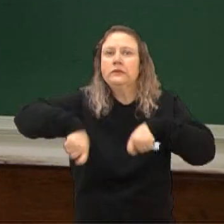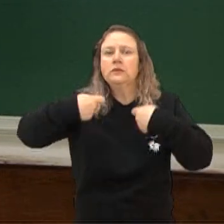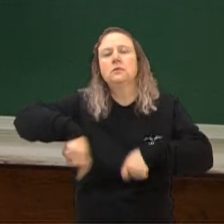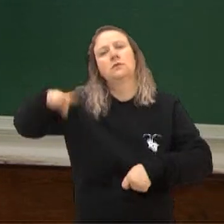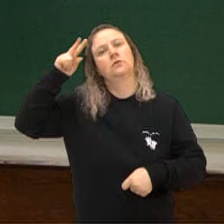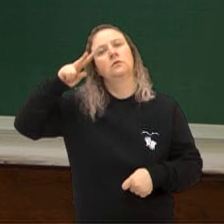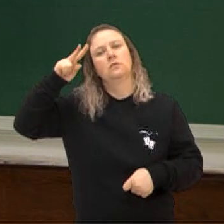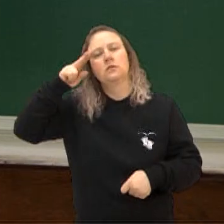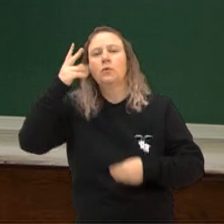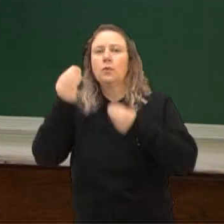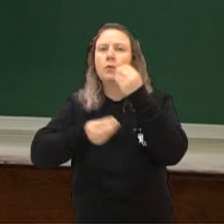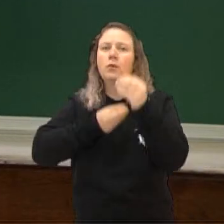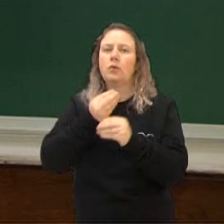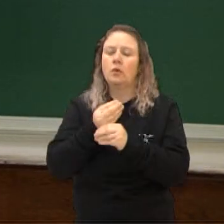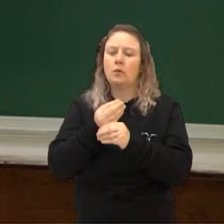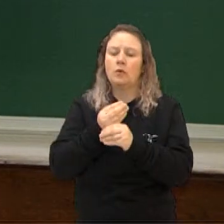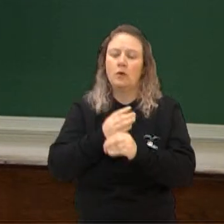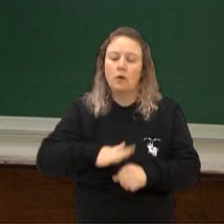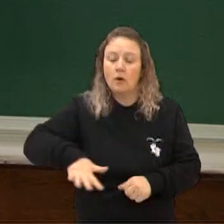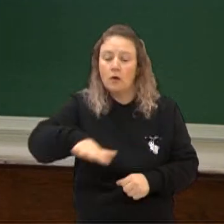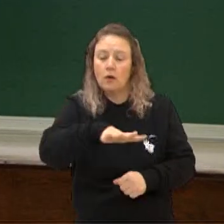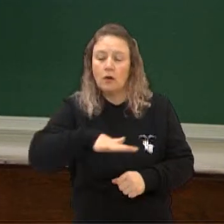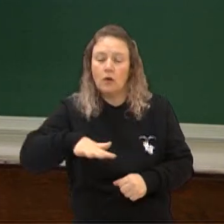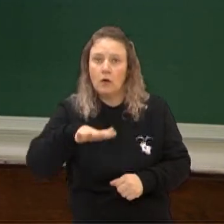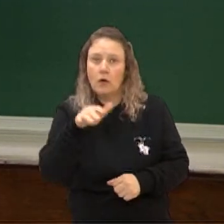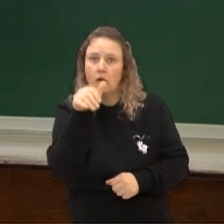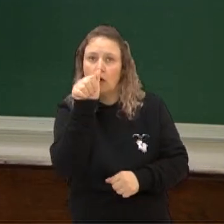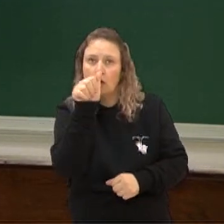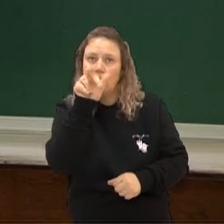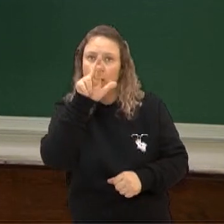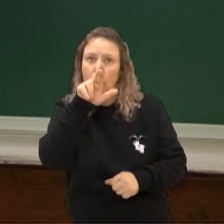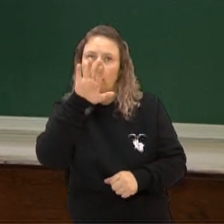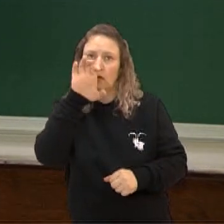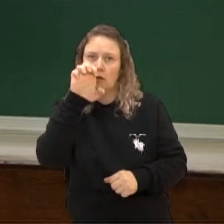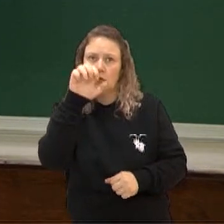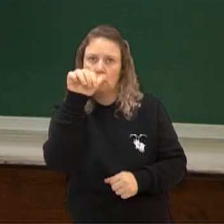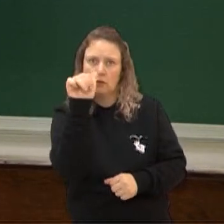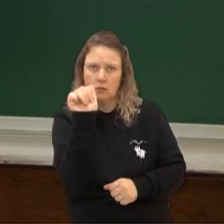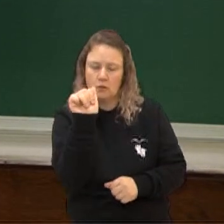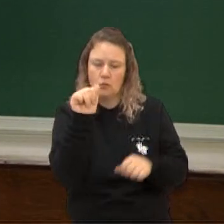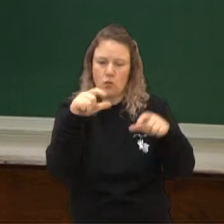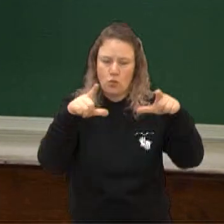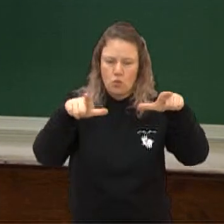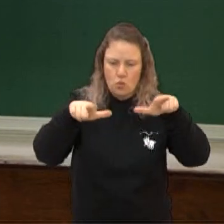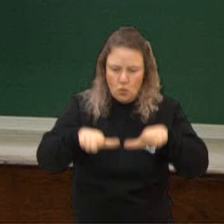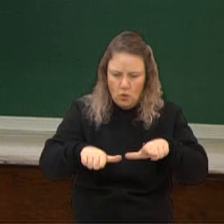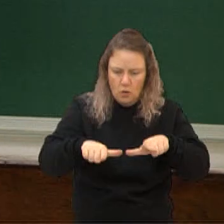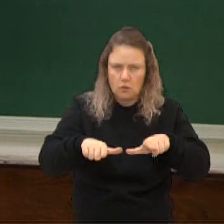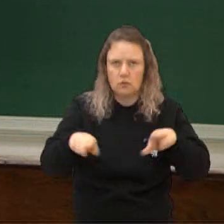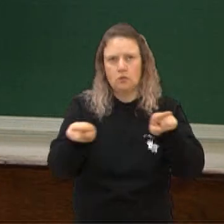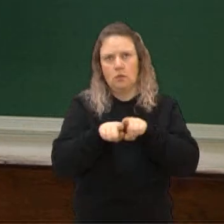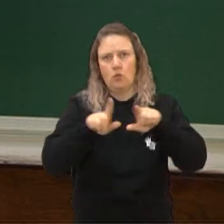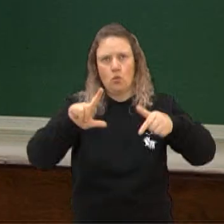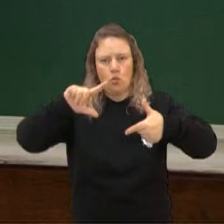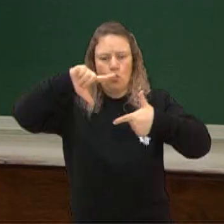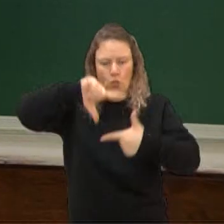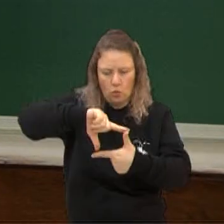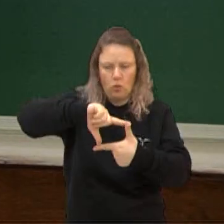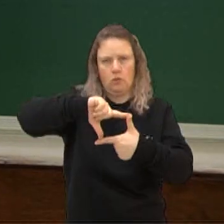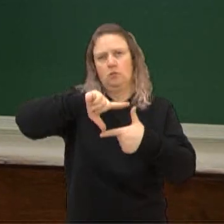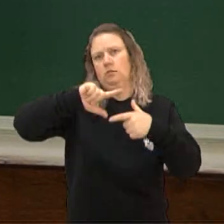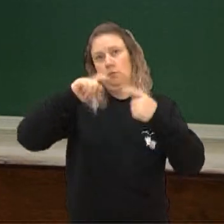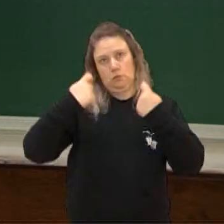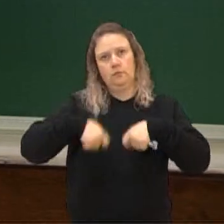calculo a área de um quadrado, de um triângulo. Eles compõem as bases, então é muito importante que você tenha isso em mente. Vamos lá,